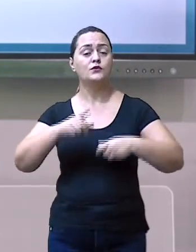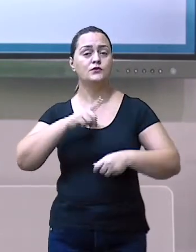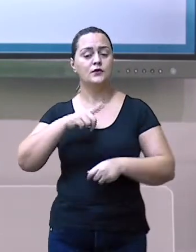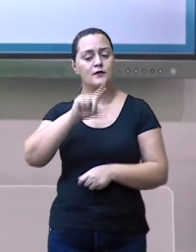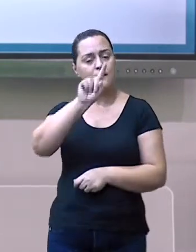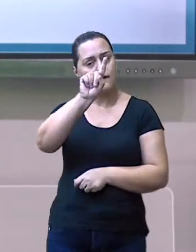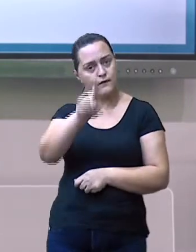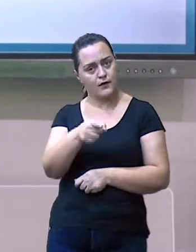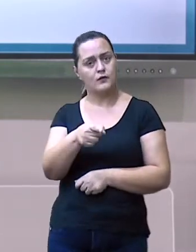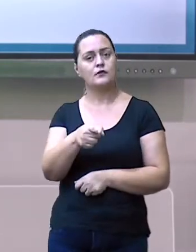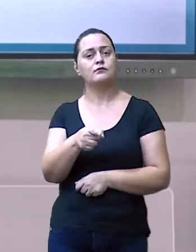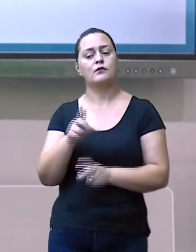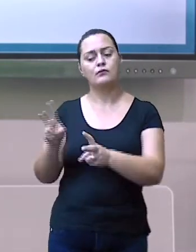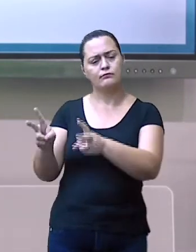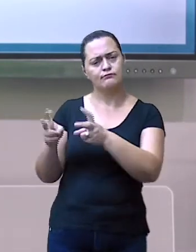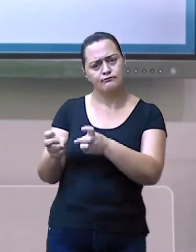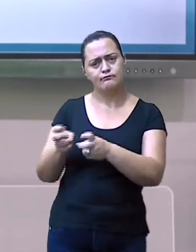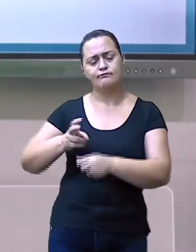vírgula?